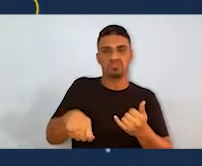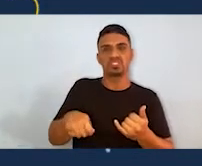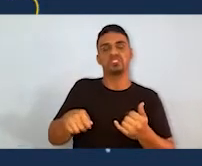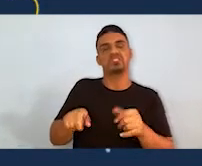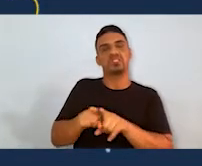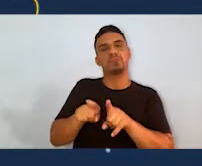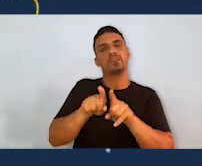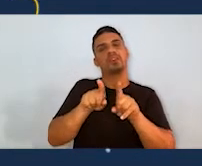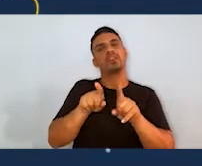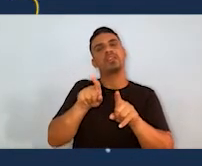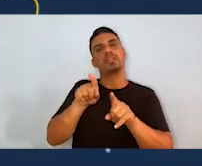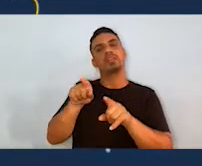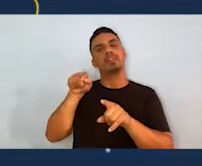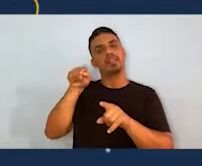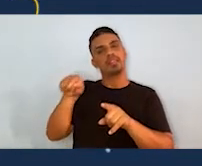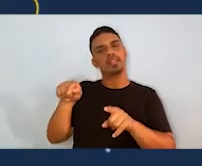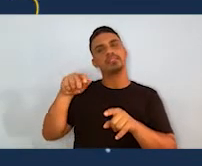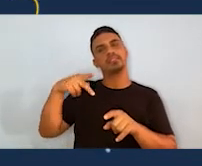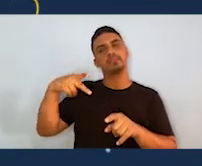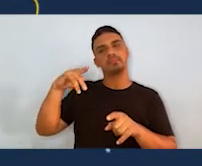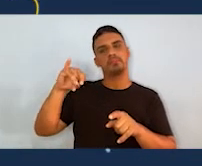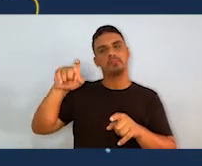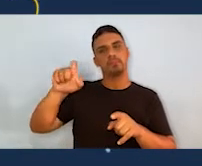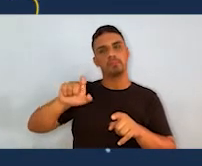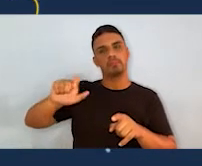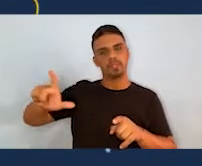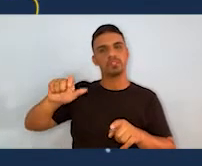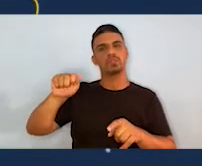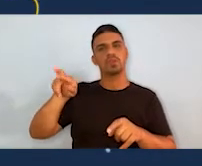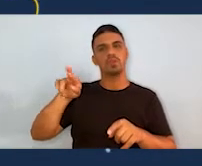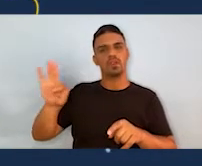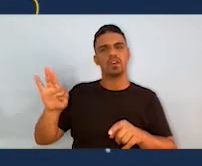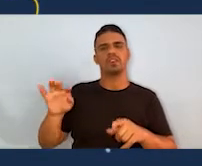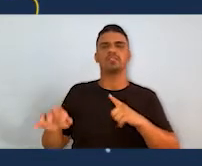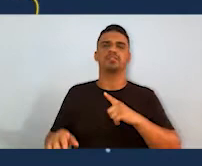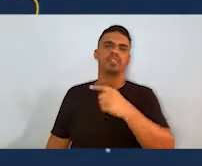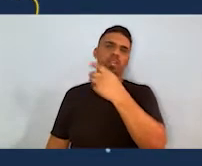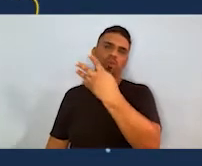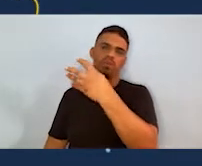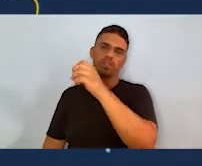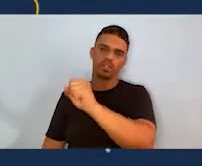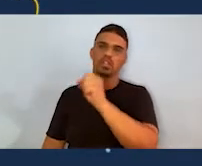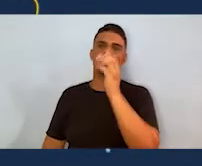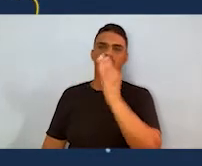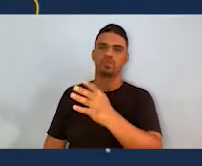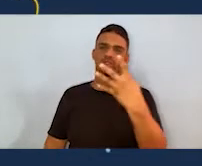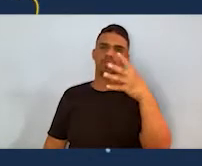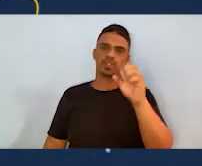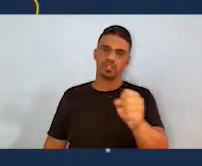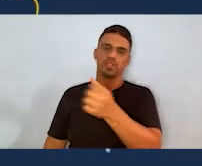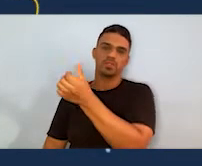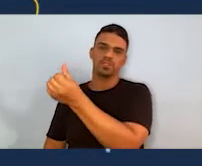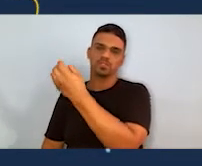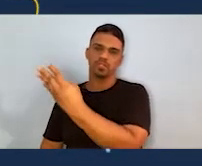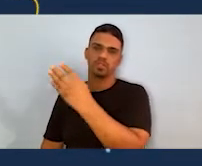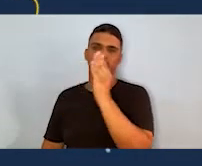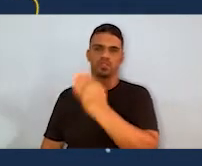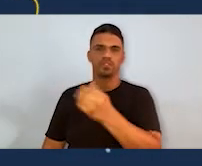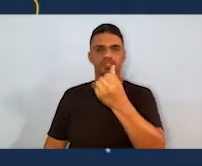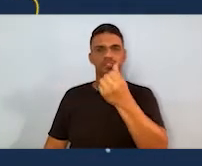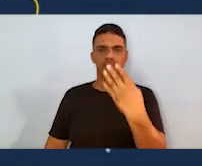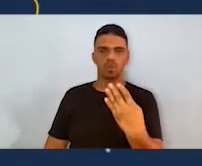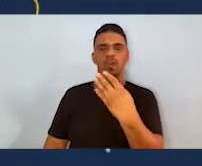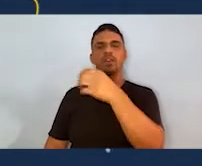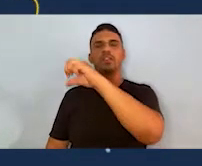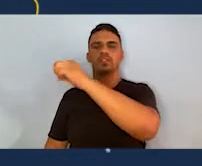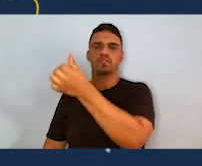para pixel art de algum modo. Então, você tem 48 por 48, 64 por 64, 96 por 96 e por aí